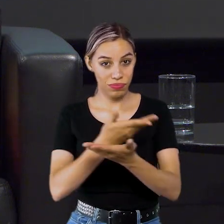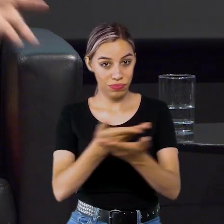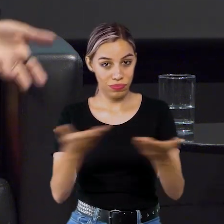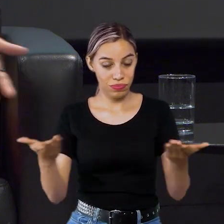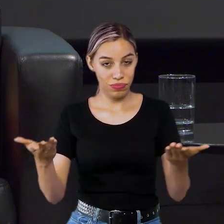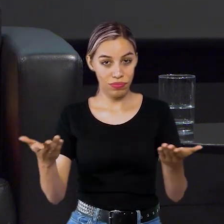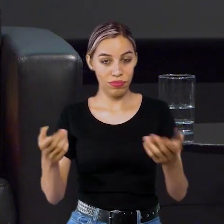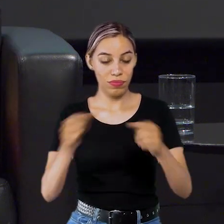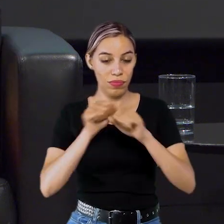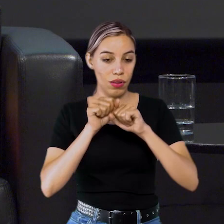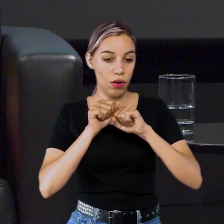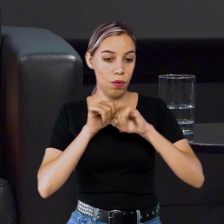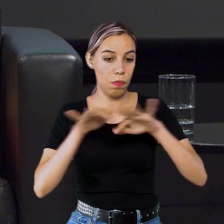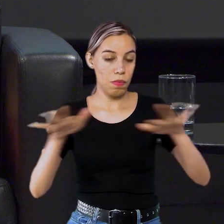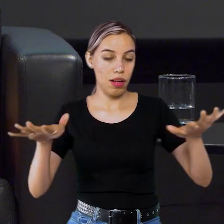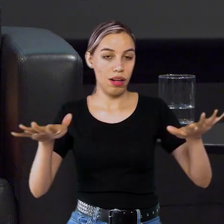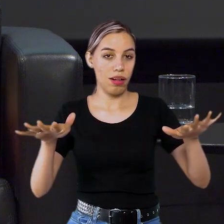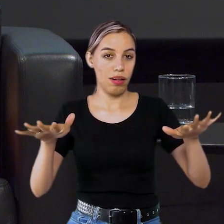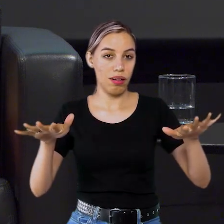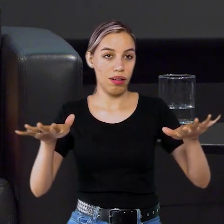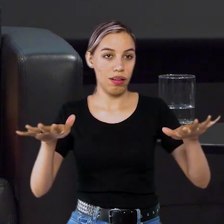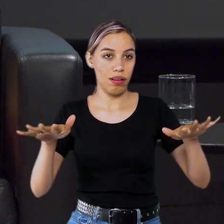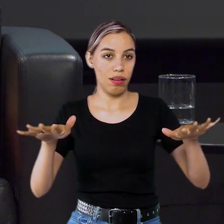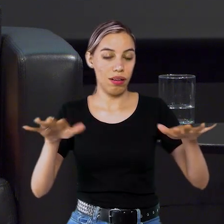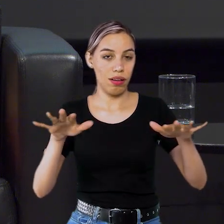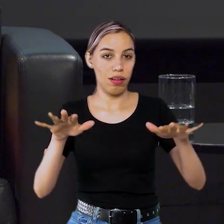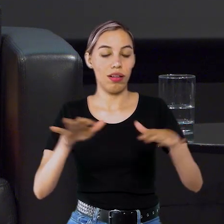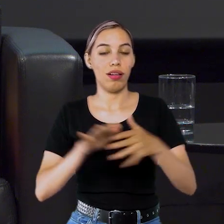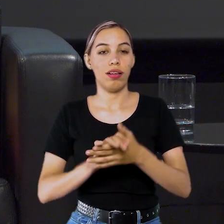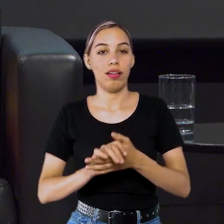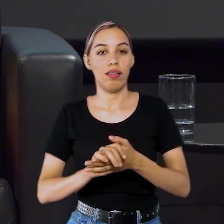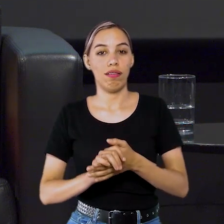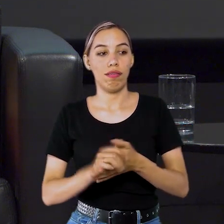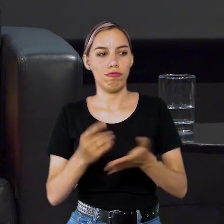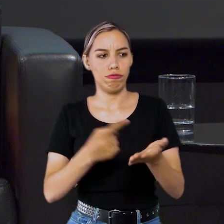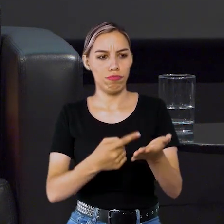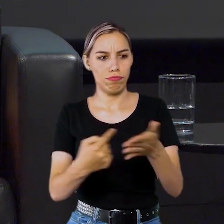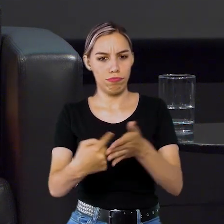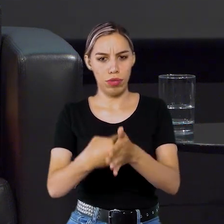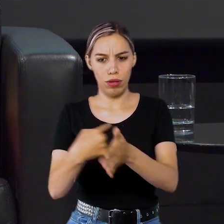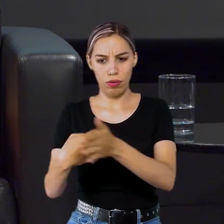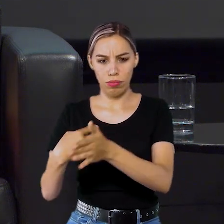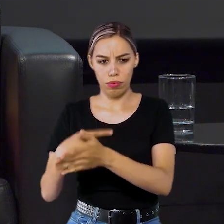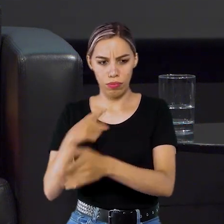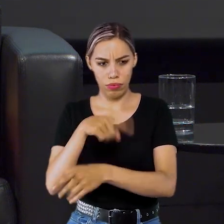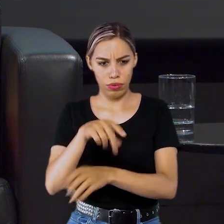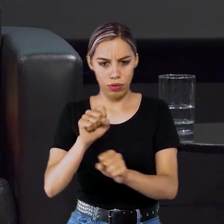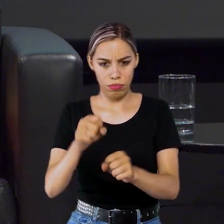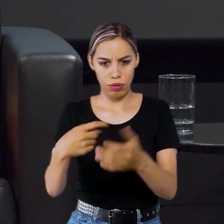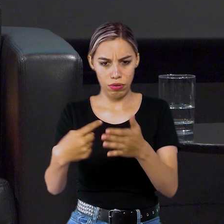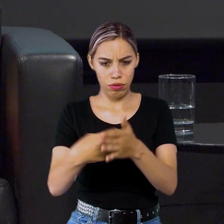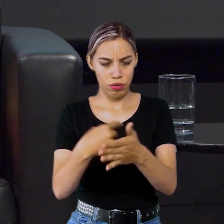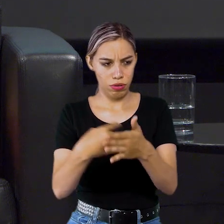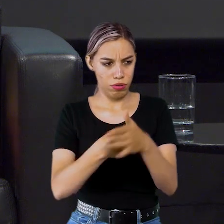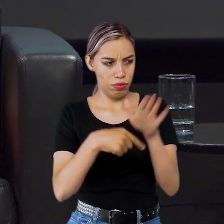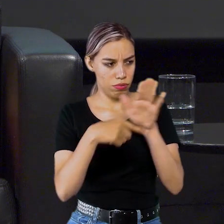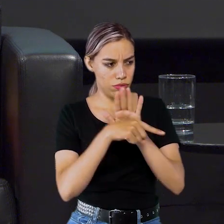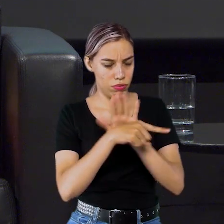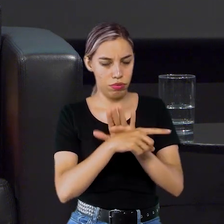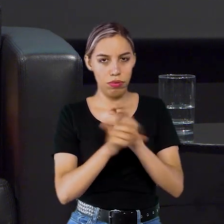vocês a compartilhar perguntas, né? Acho que vou abrir um momento também para vocês trazerem algumas perguntas para